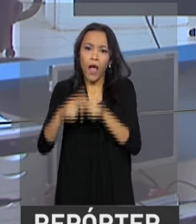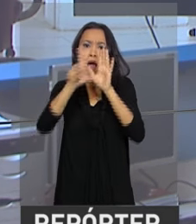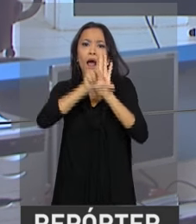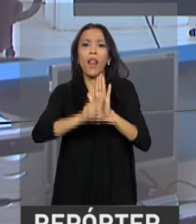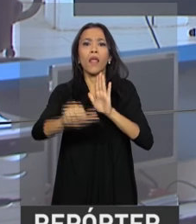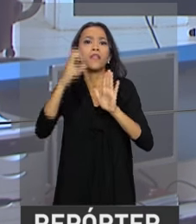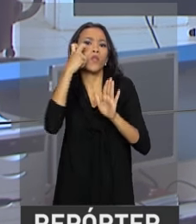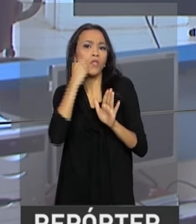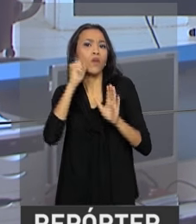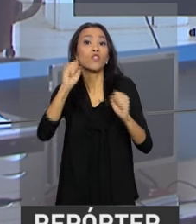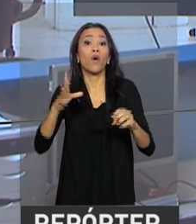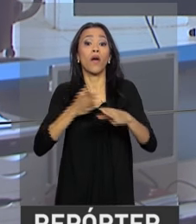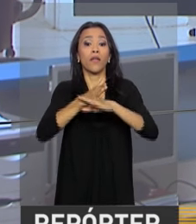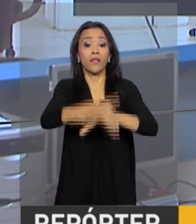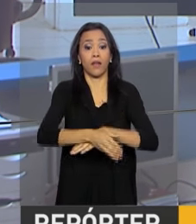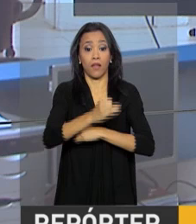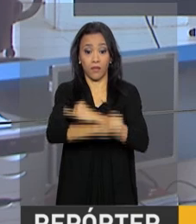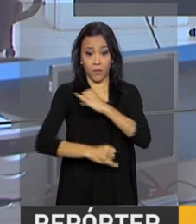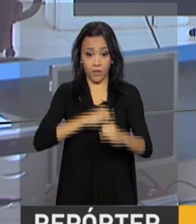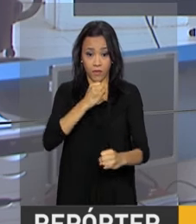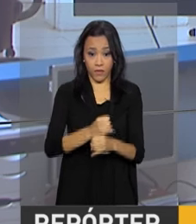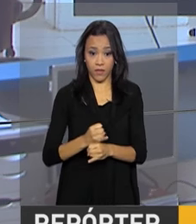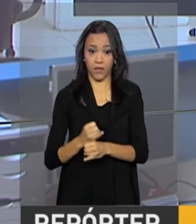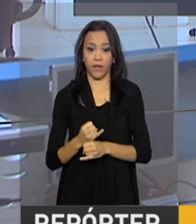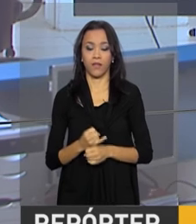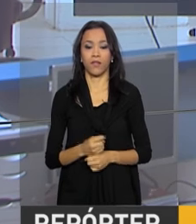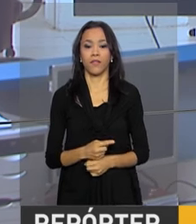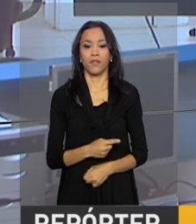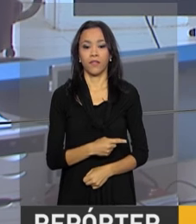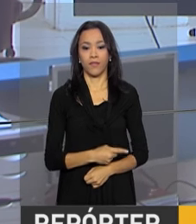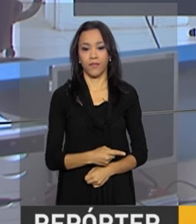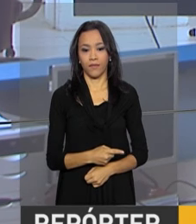de adoção, basta entrar no site